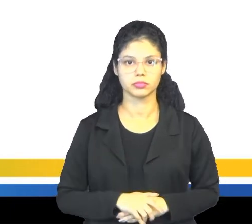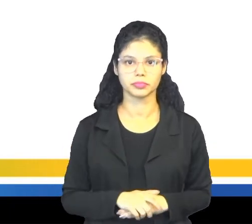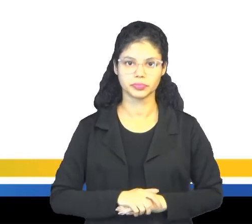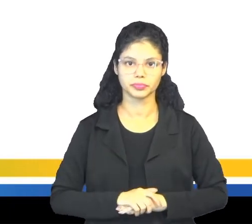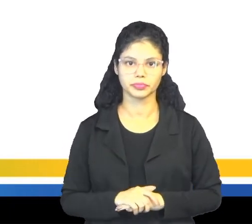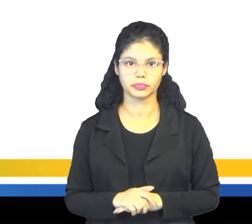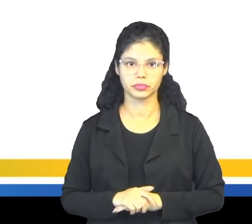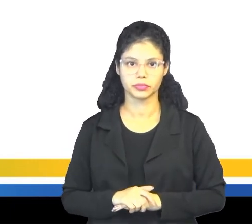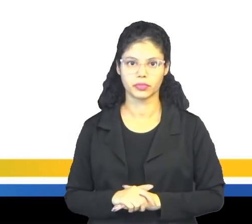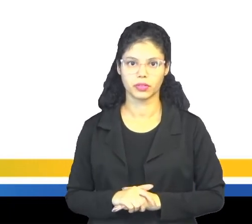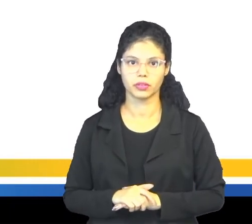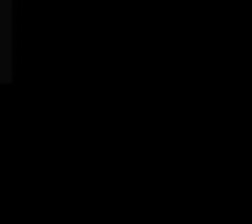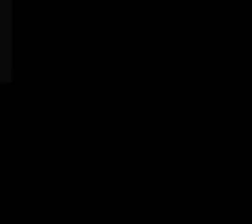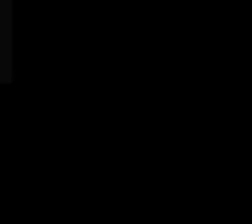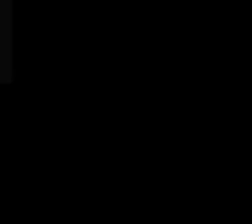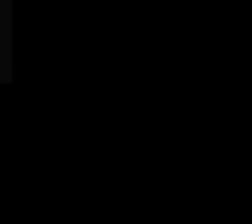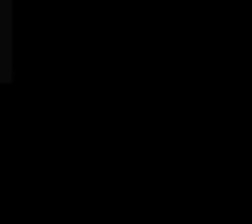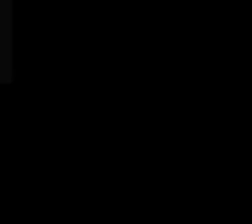auge, né? No seu final.